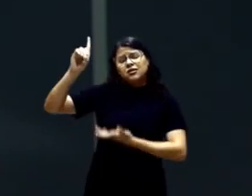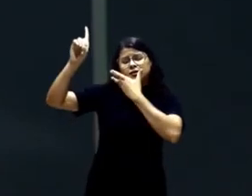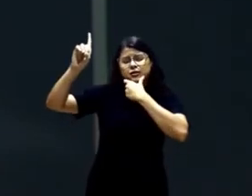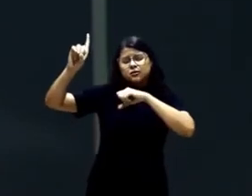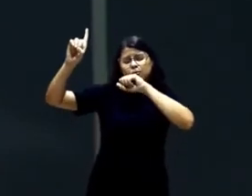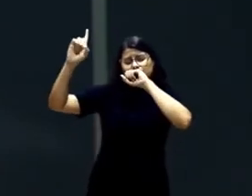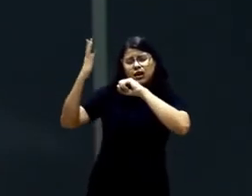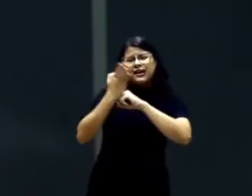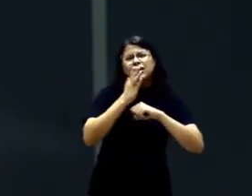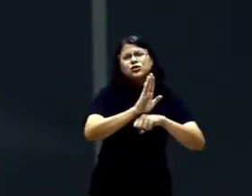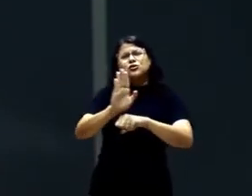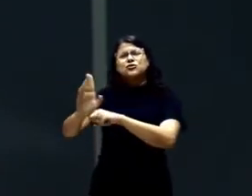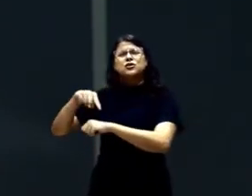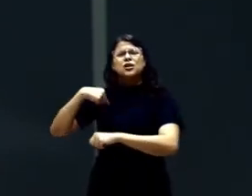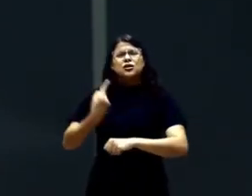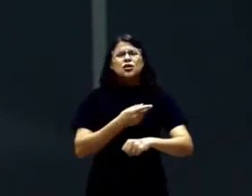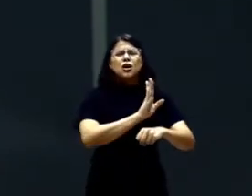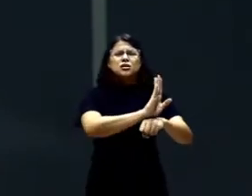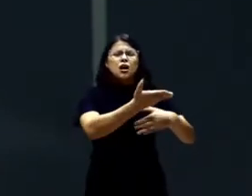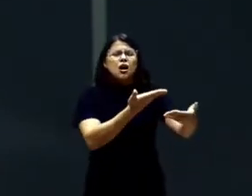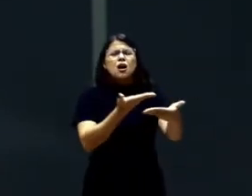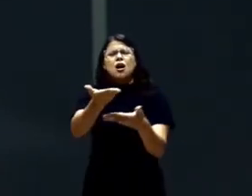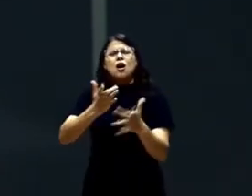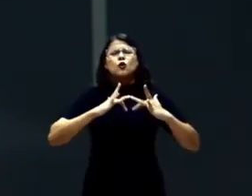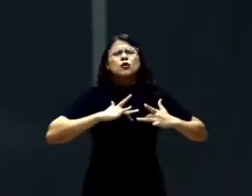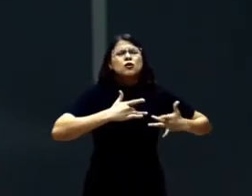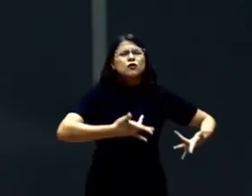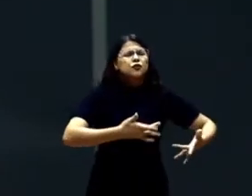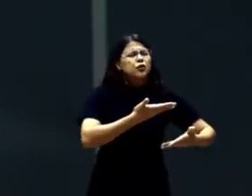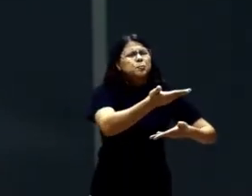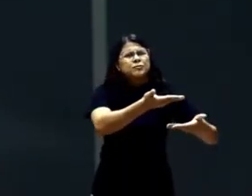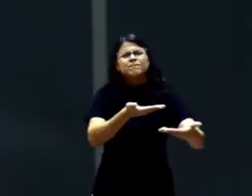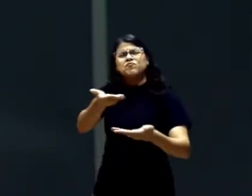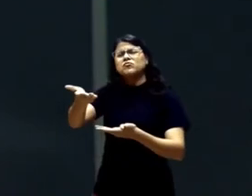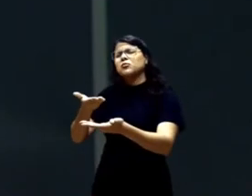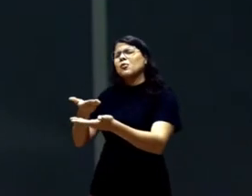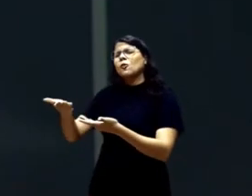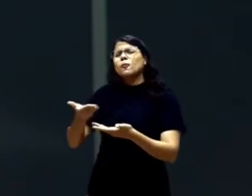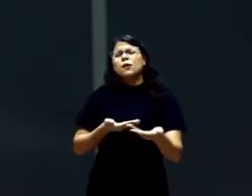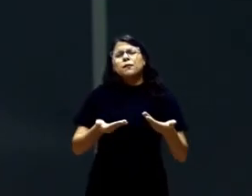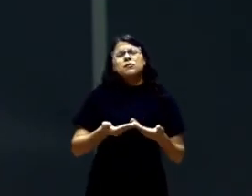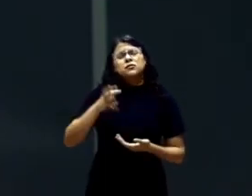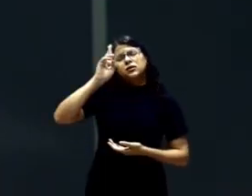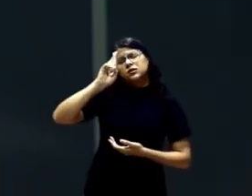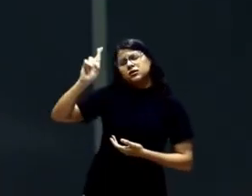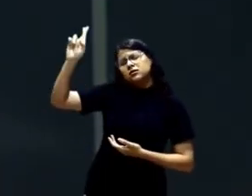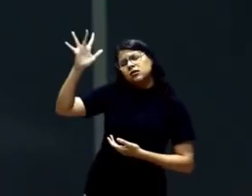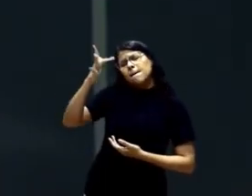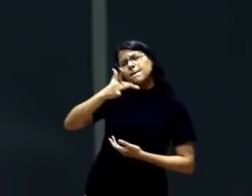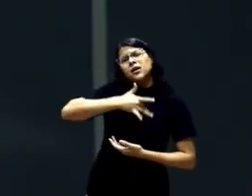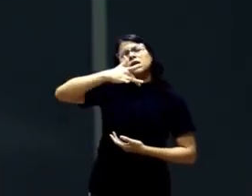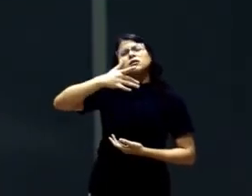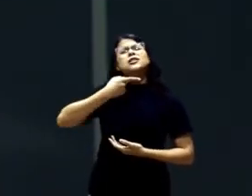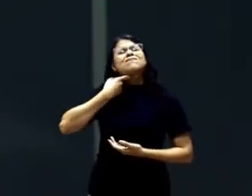compartilhar. Ajude-nos a abençoar. Deus, coloca no nosso coração esse